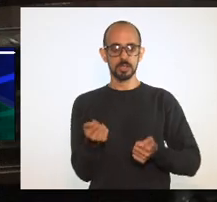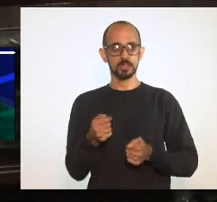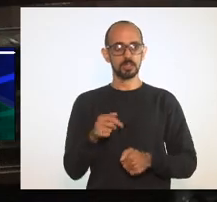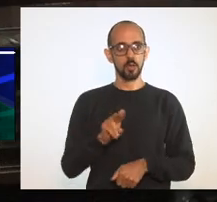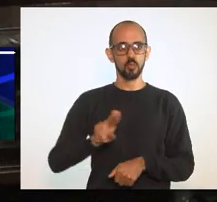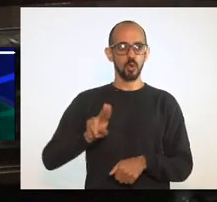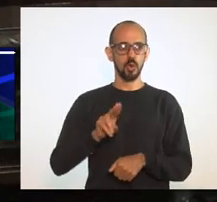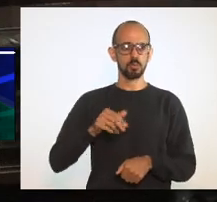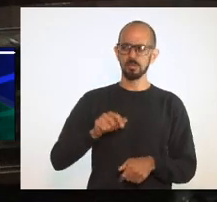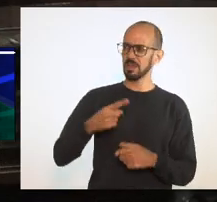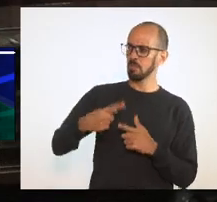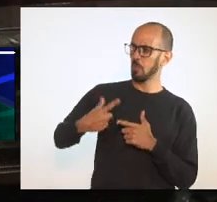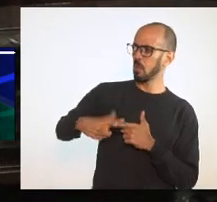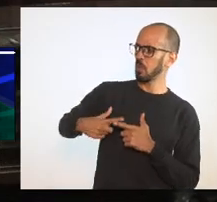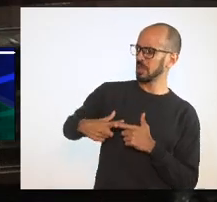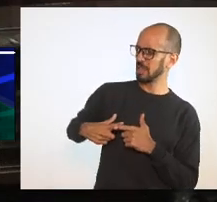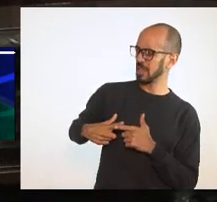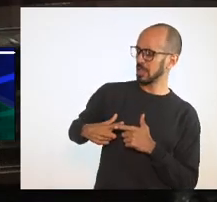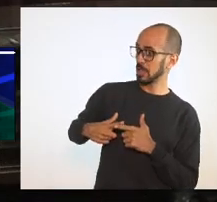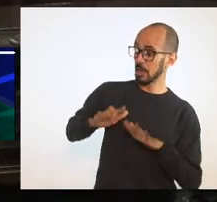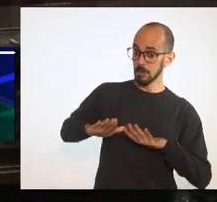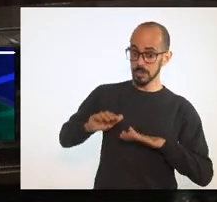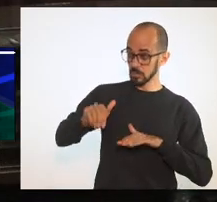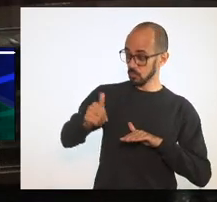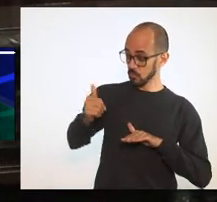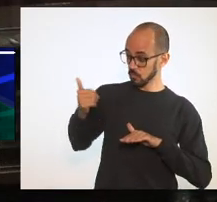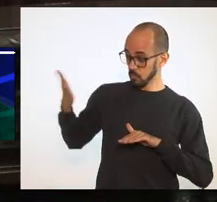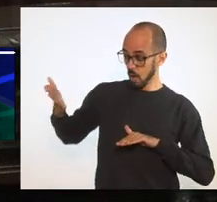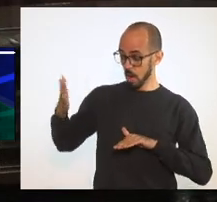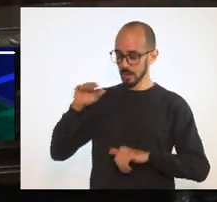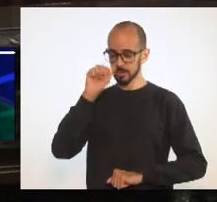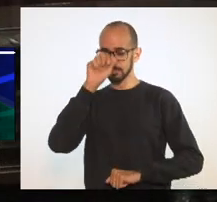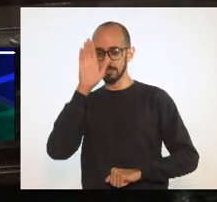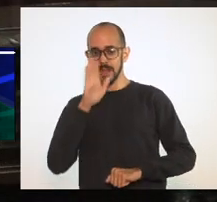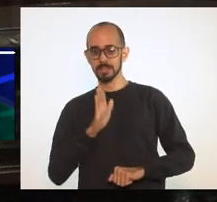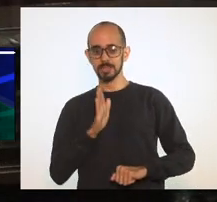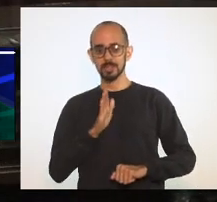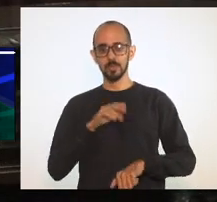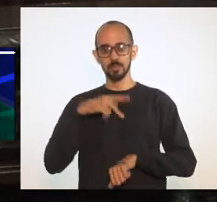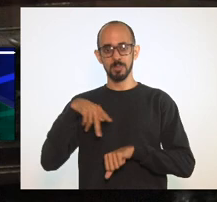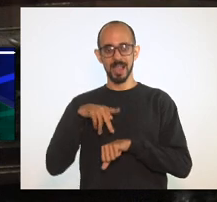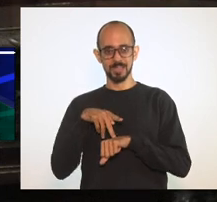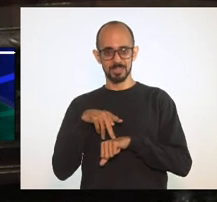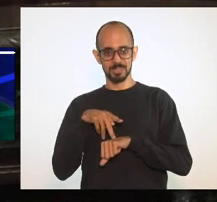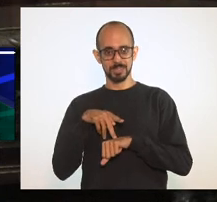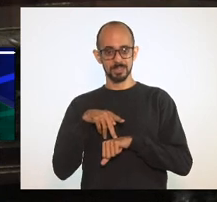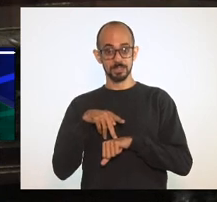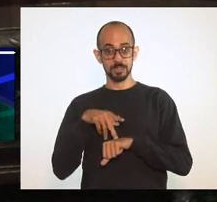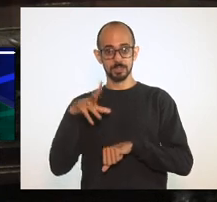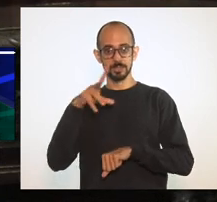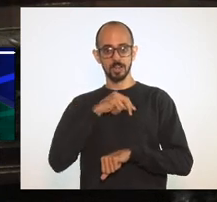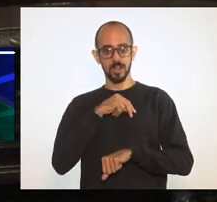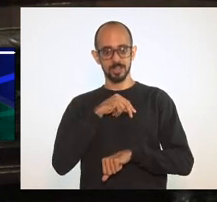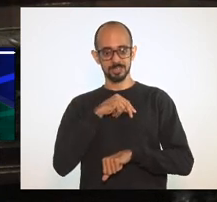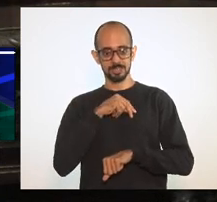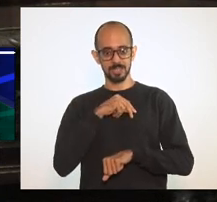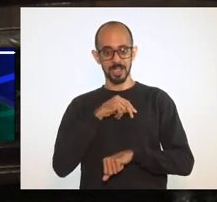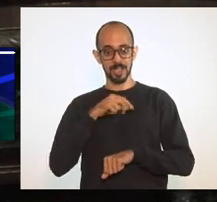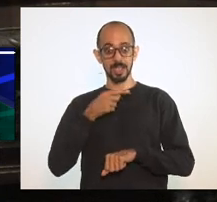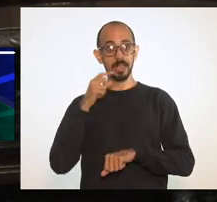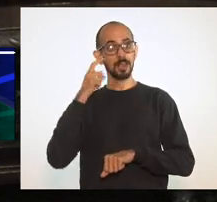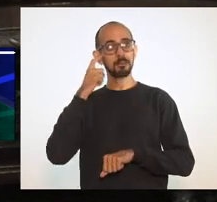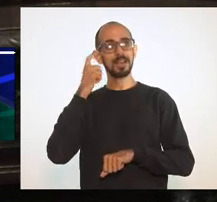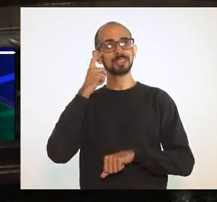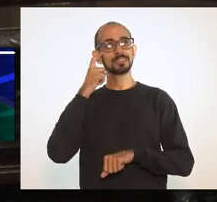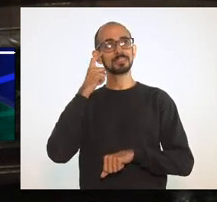pessoas falam, mas por que o Pelé? Mas para fora do Brasil, para o exterior, quem diria... Né? Imagina perguntar isso para